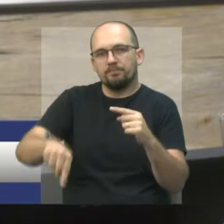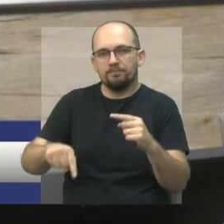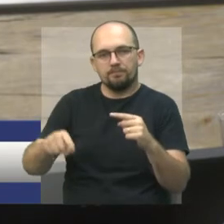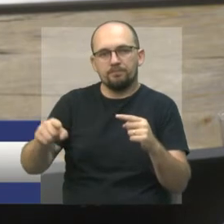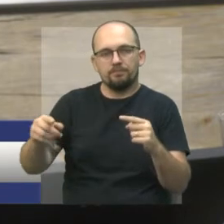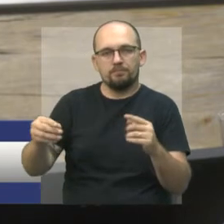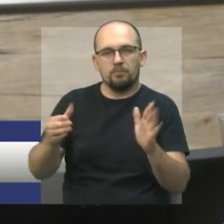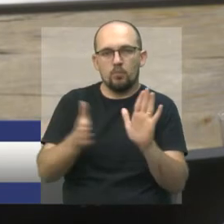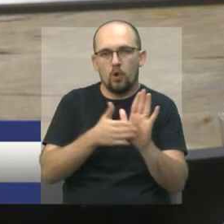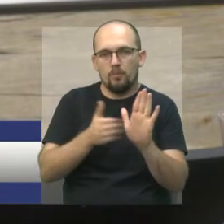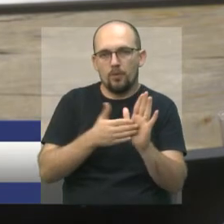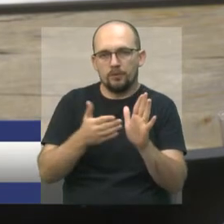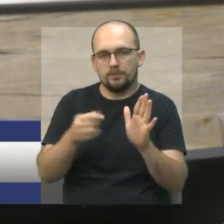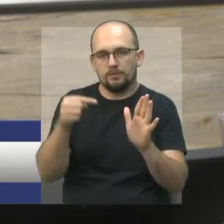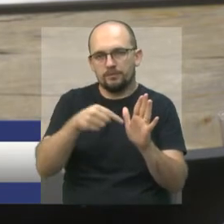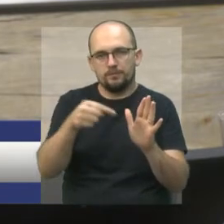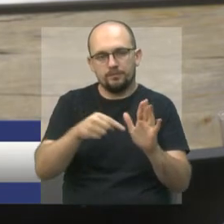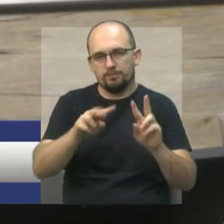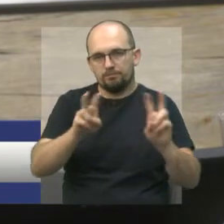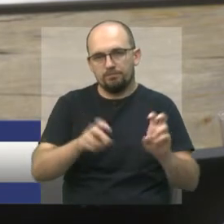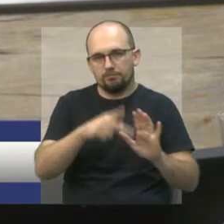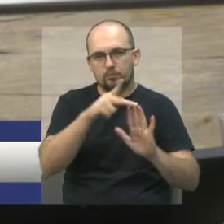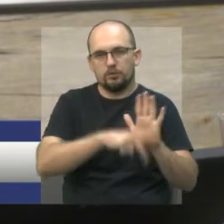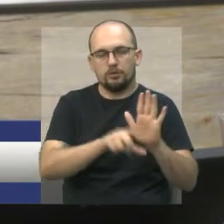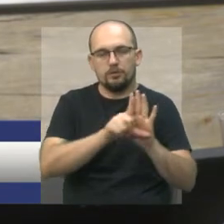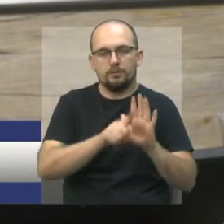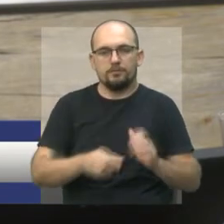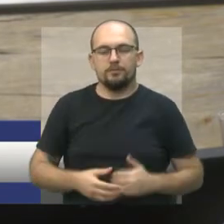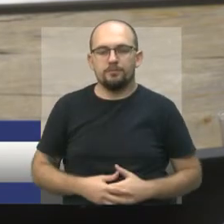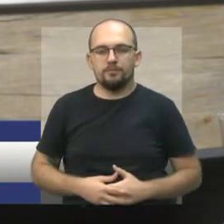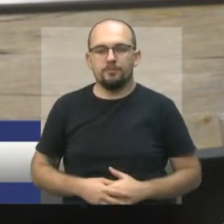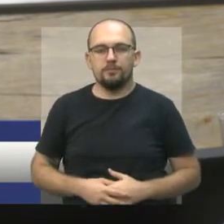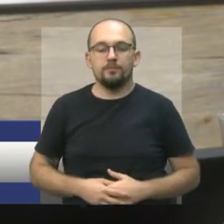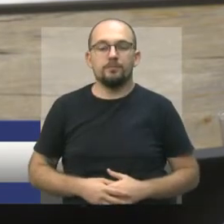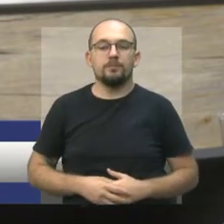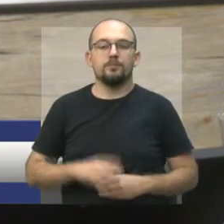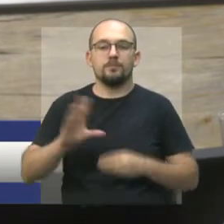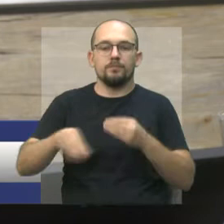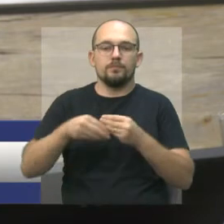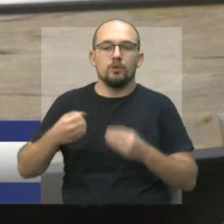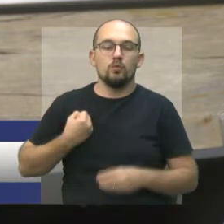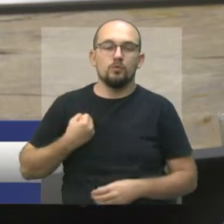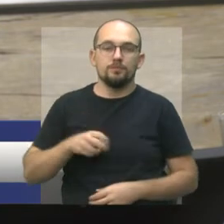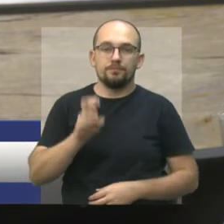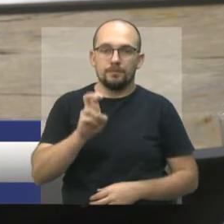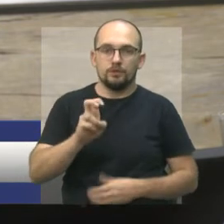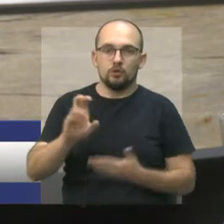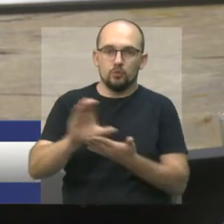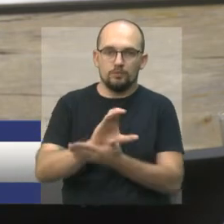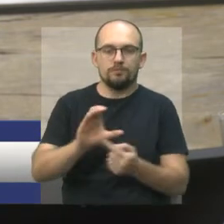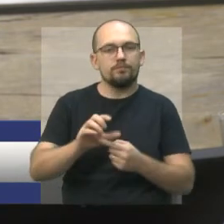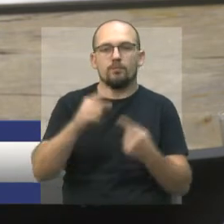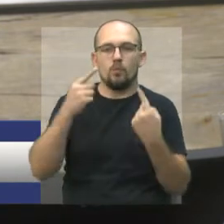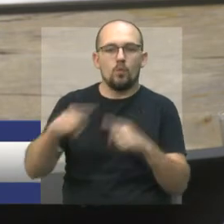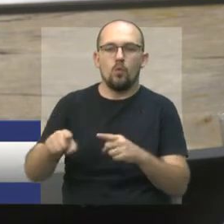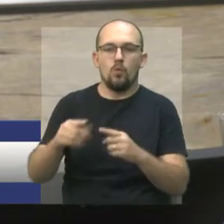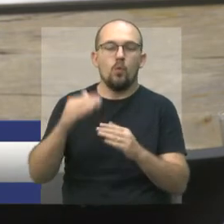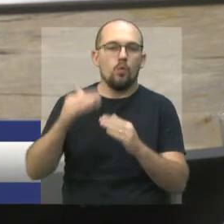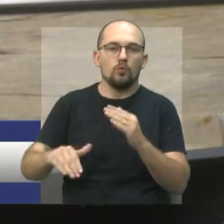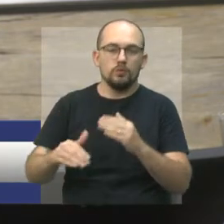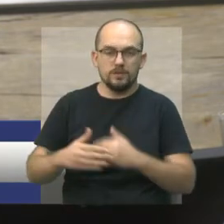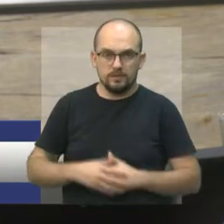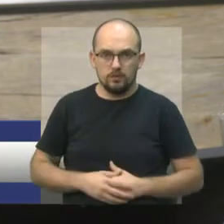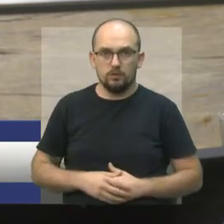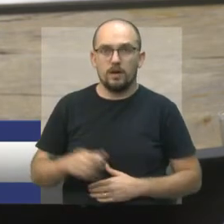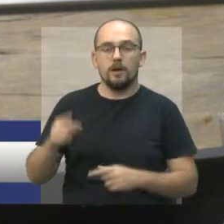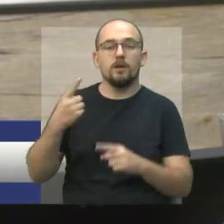da proposta com o presente projeto de lei. Emenda número 5, contrária. vez que a destinação de